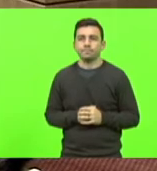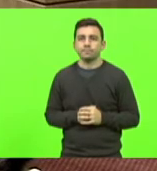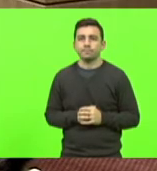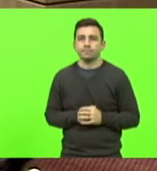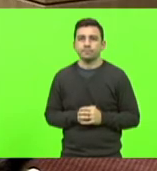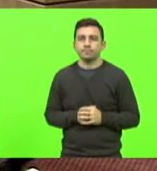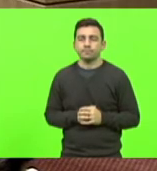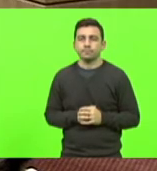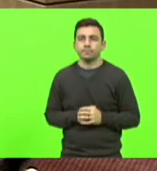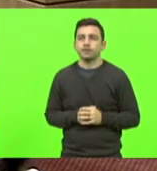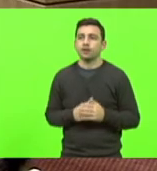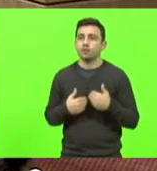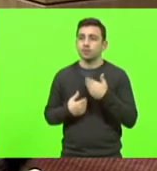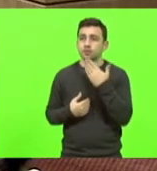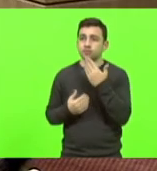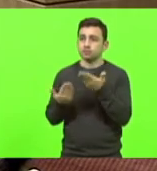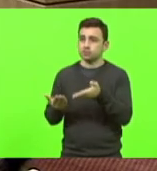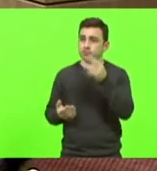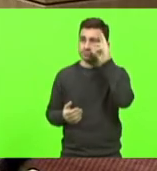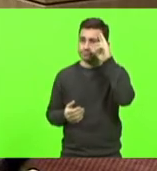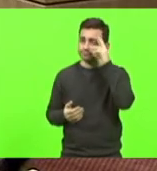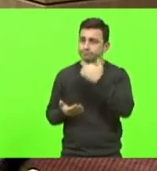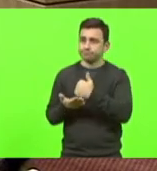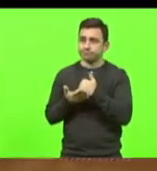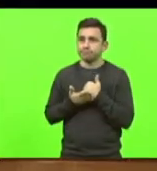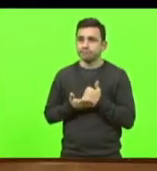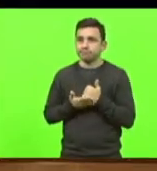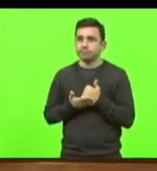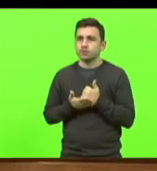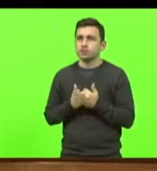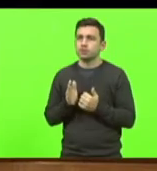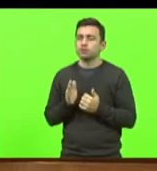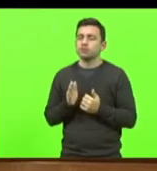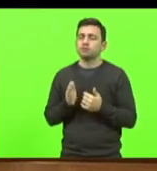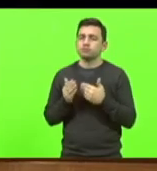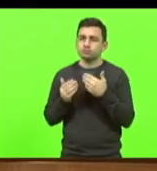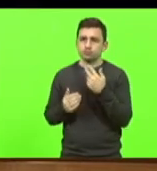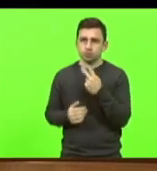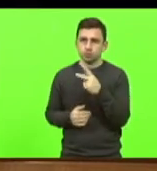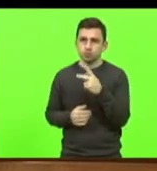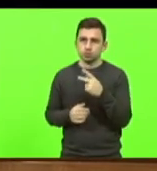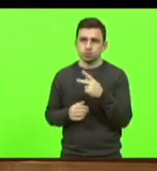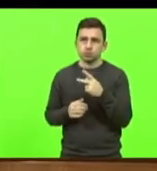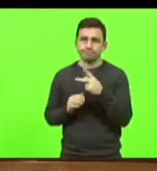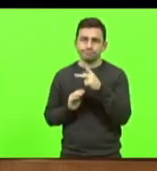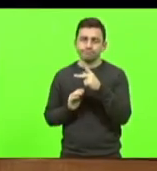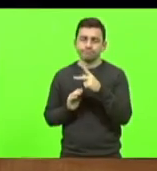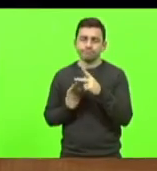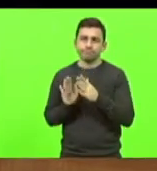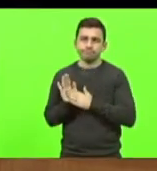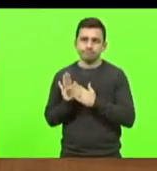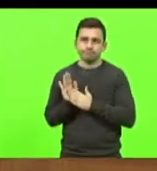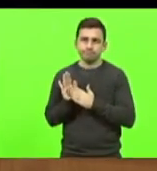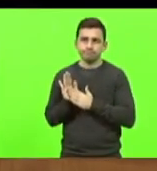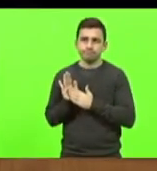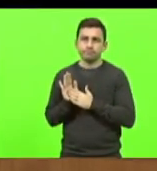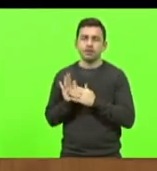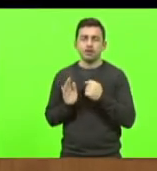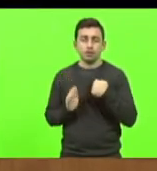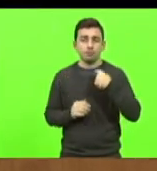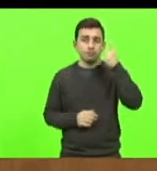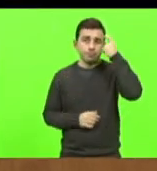quem peço vênia em que Pese o mérito da proposta mas penso que nós teremos